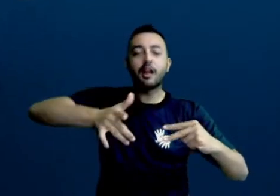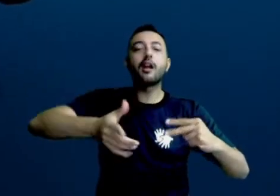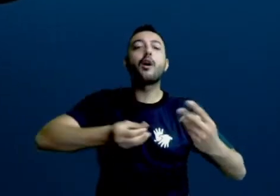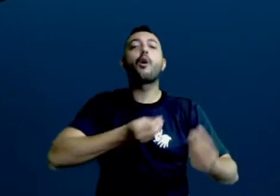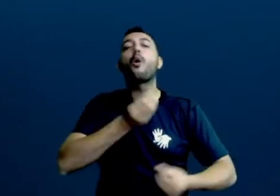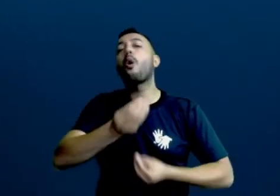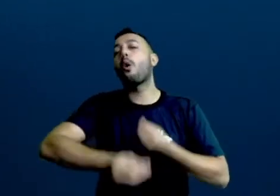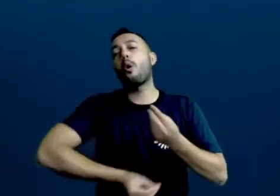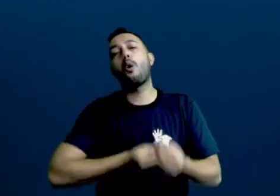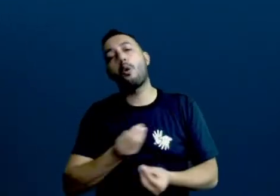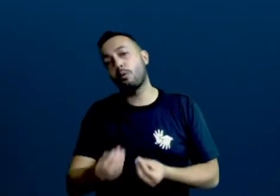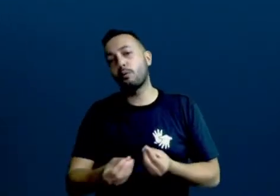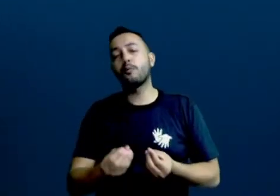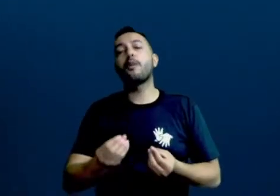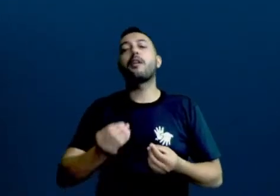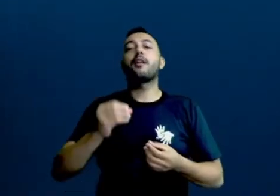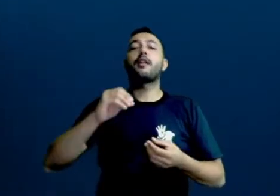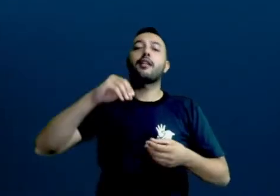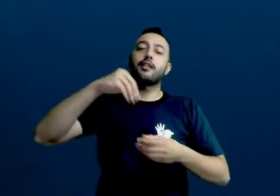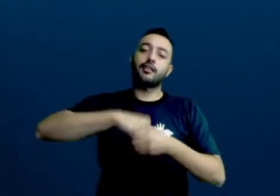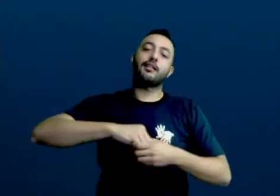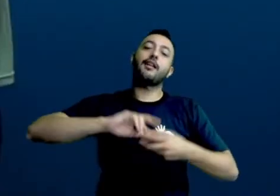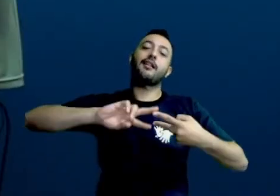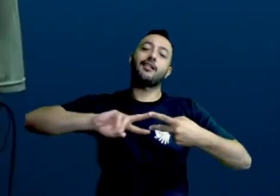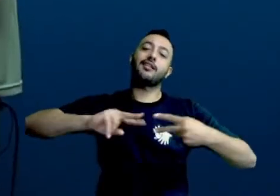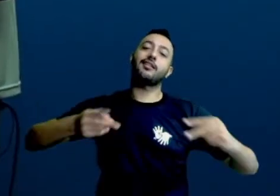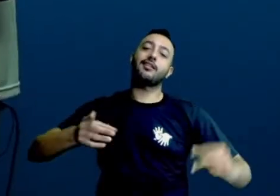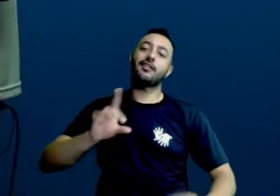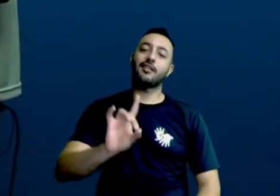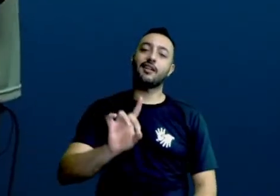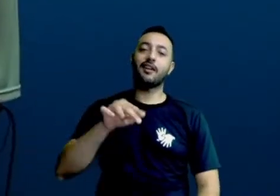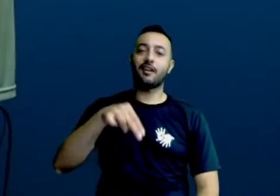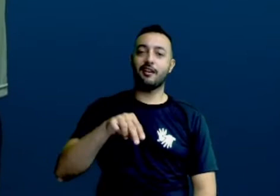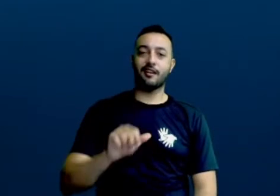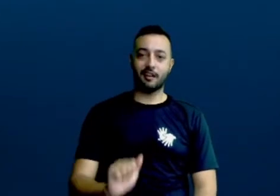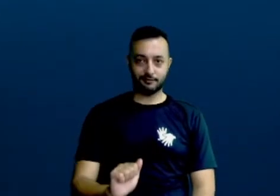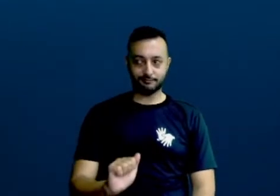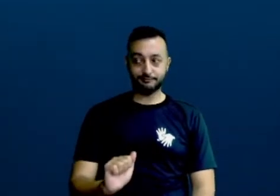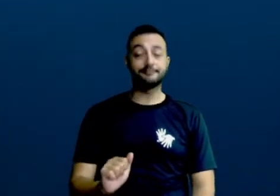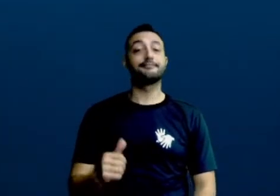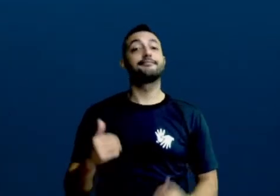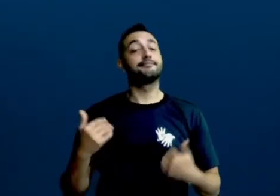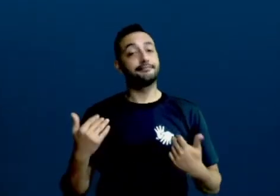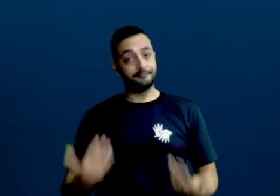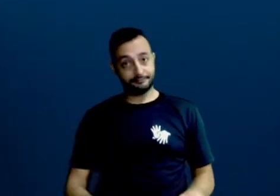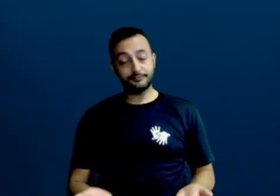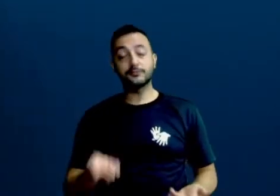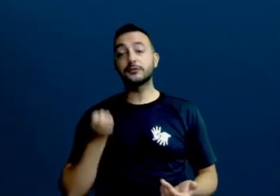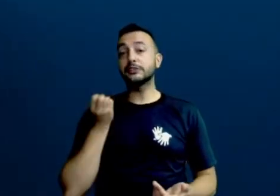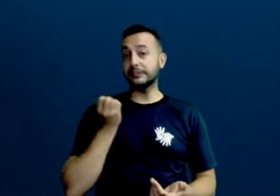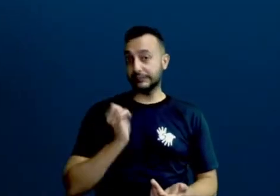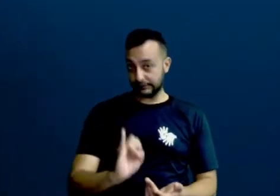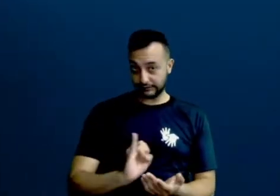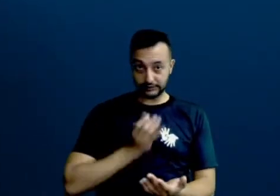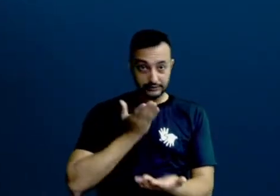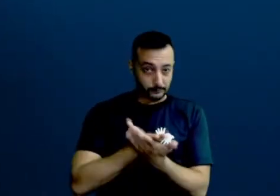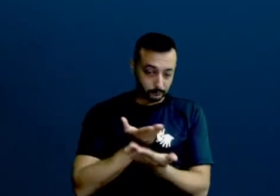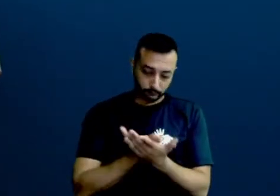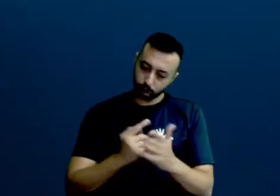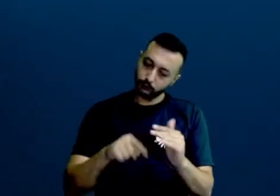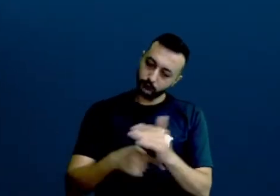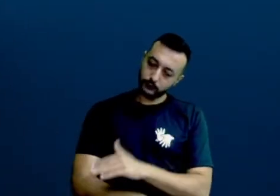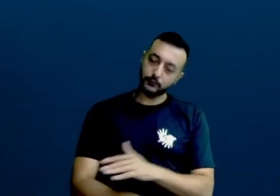constituir o nosso DNA Tá certo portanto se a gente for estudar mais a fundo